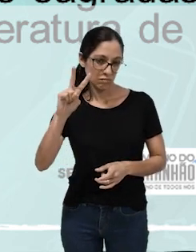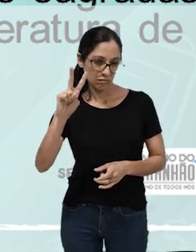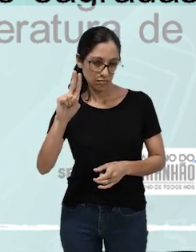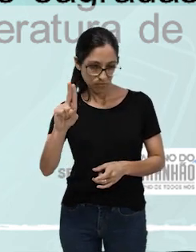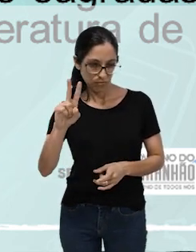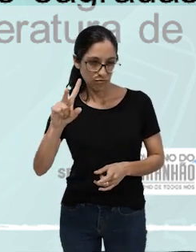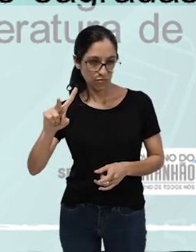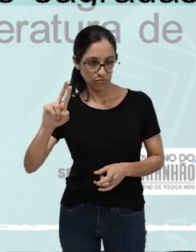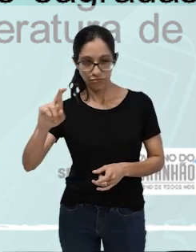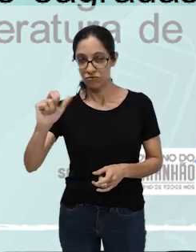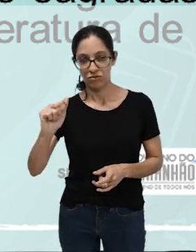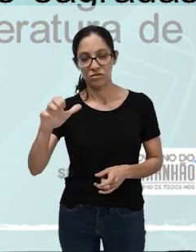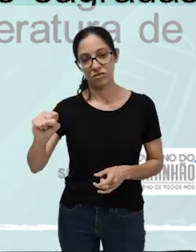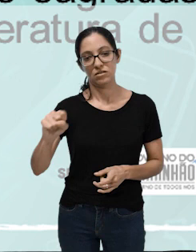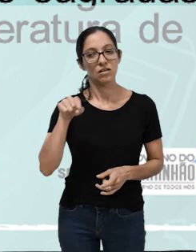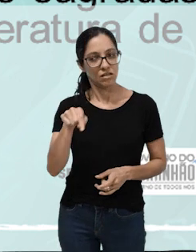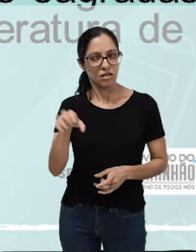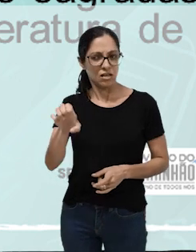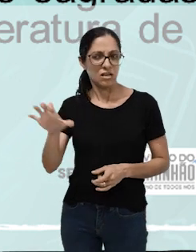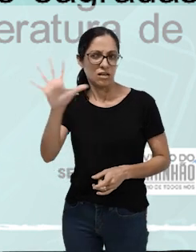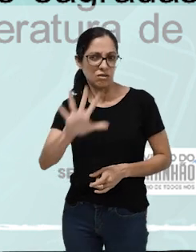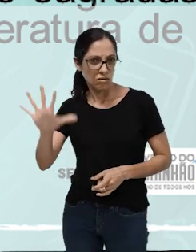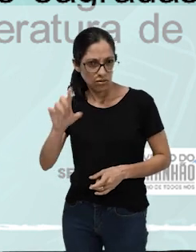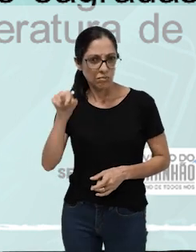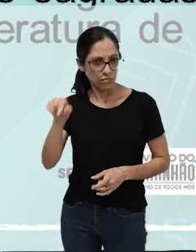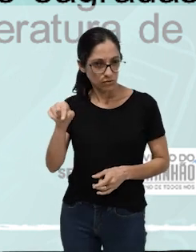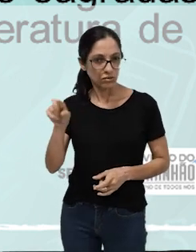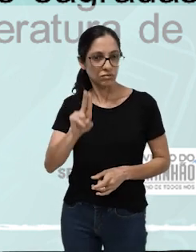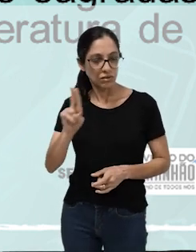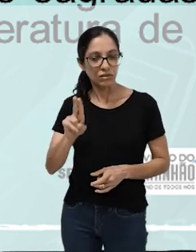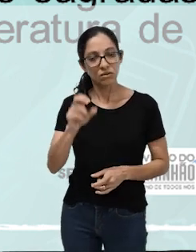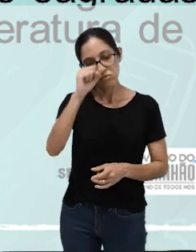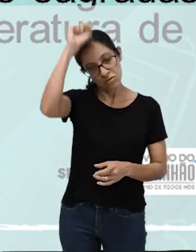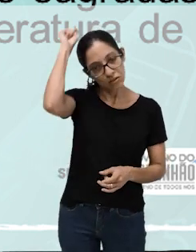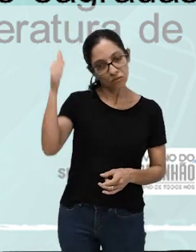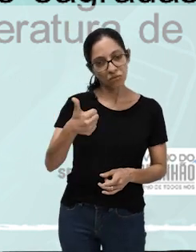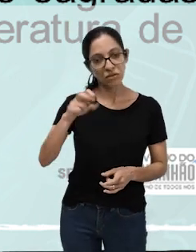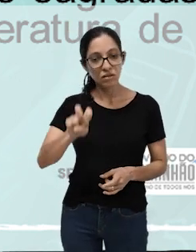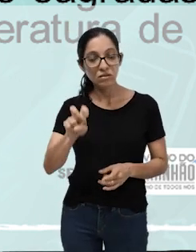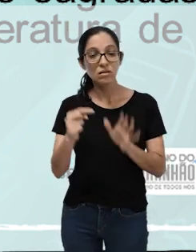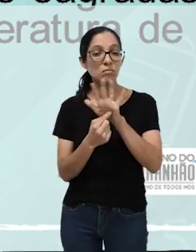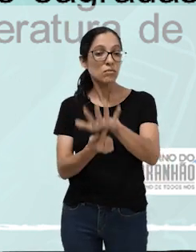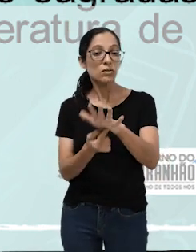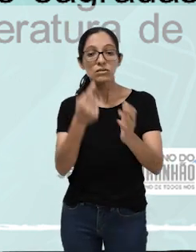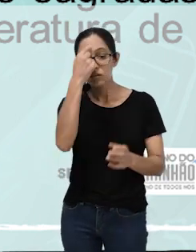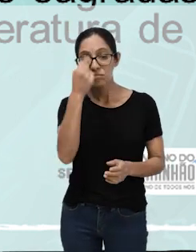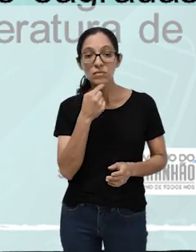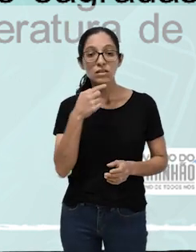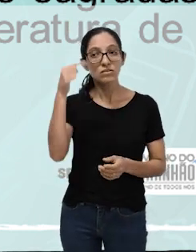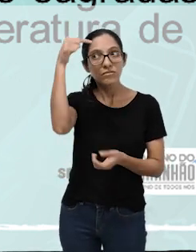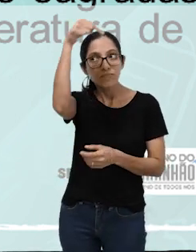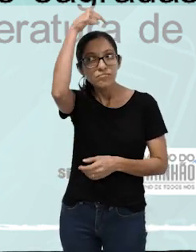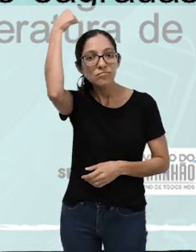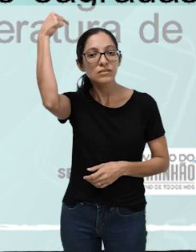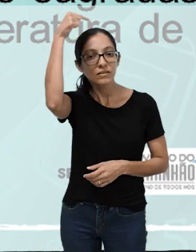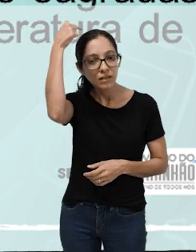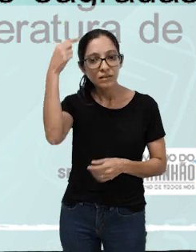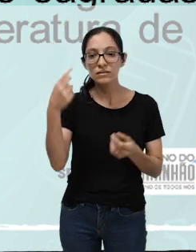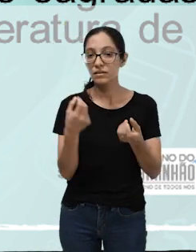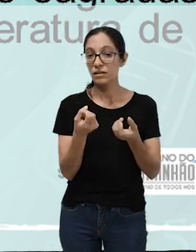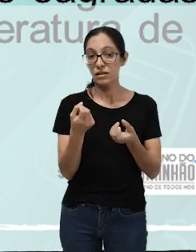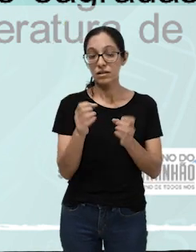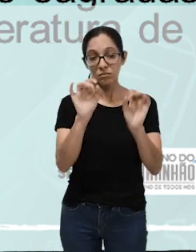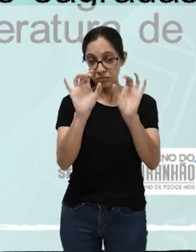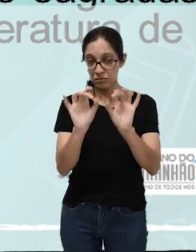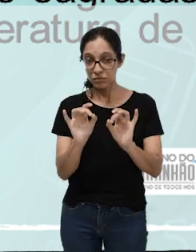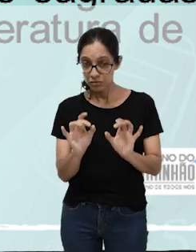com o intuito de caracterizar é baralhos e imagens sagradas as xilogravura é uma das peculiaridades